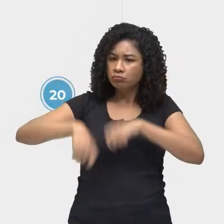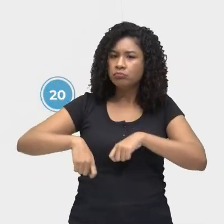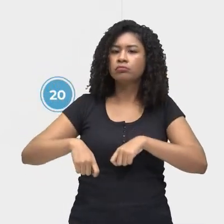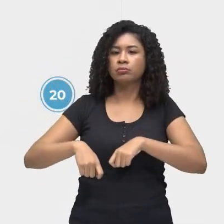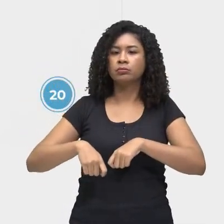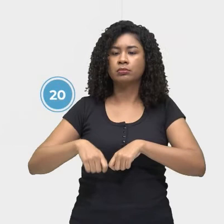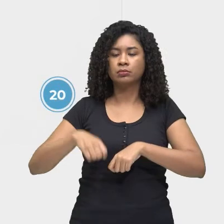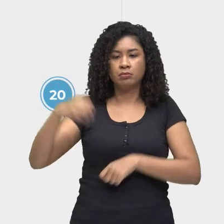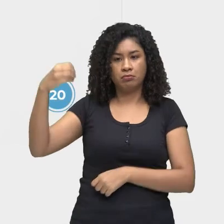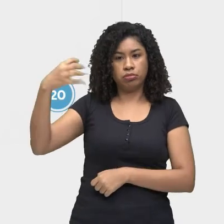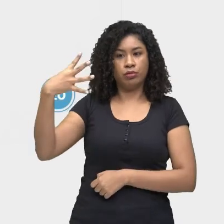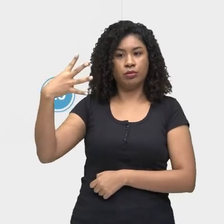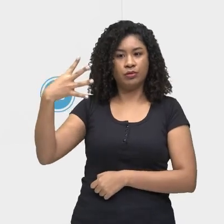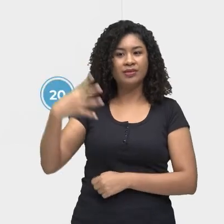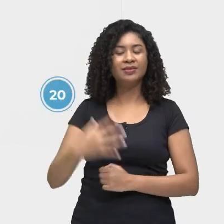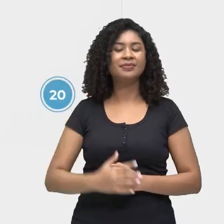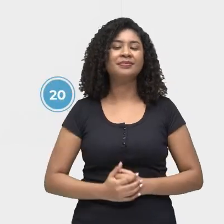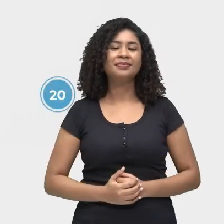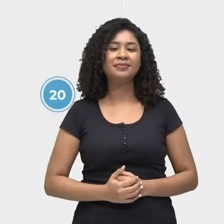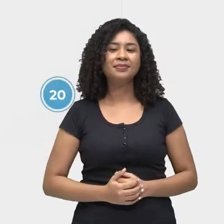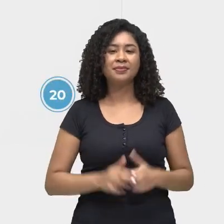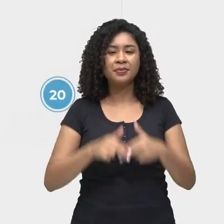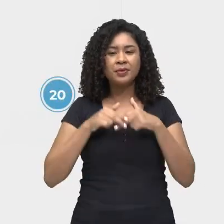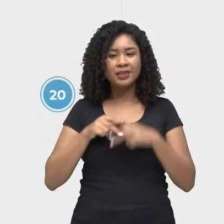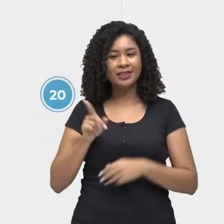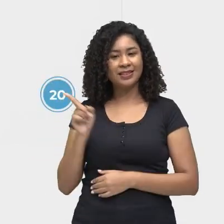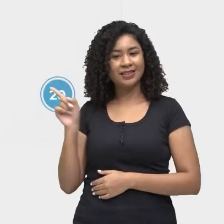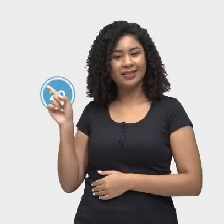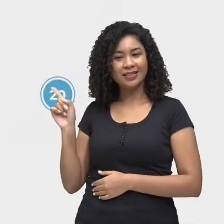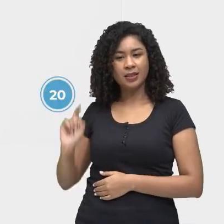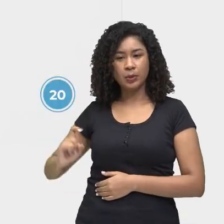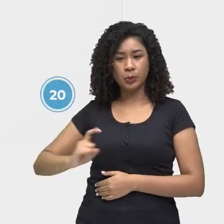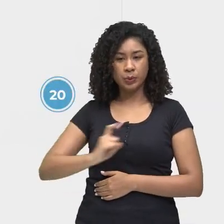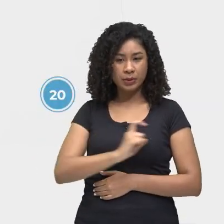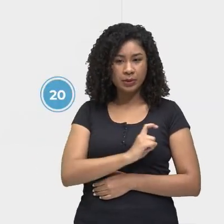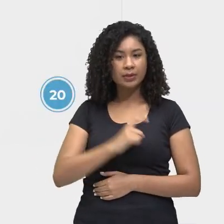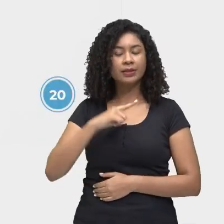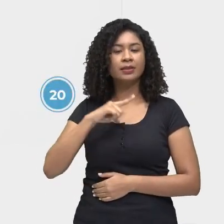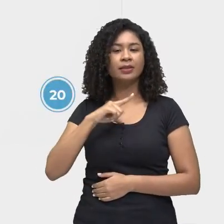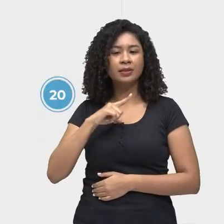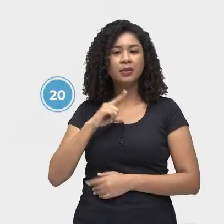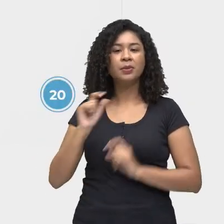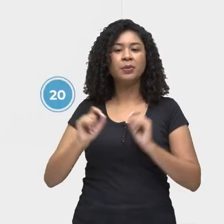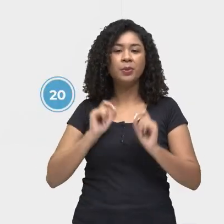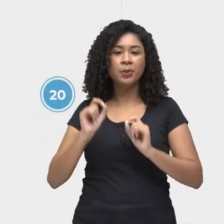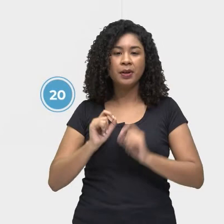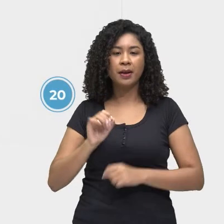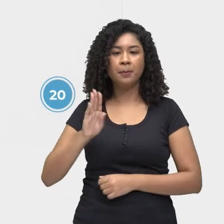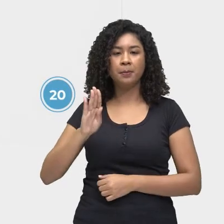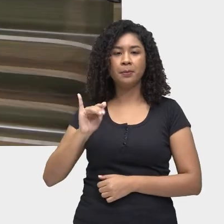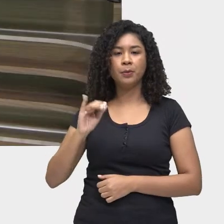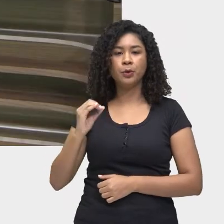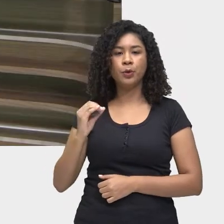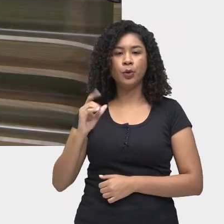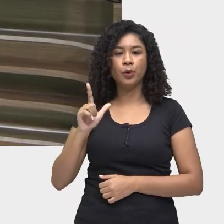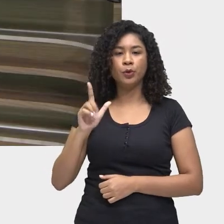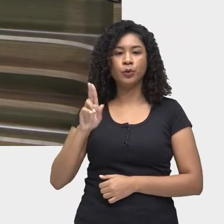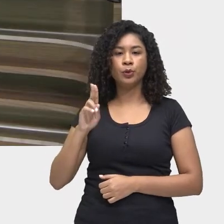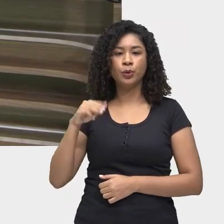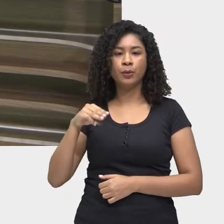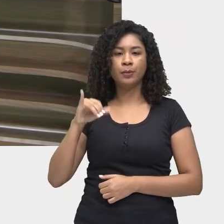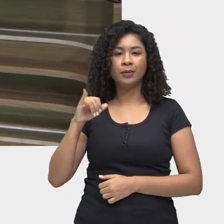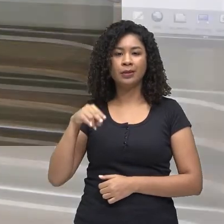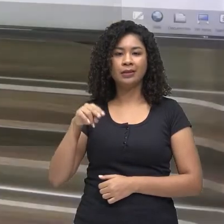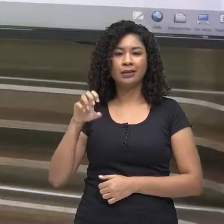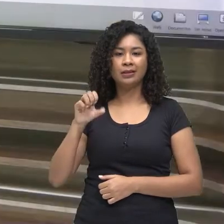conseguem emitir essa luz. Então, os vagalumes, eles são bioluminescentes, ou seja, são seres vivos que